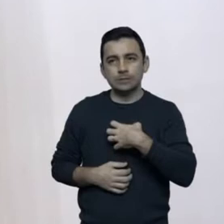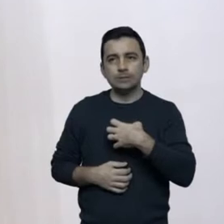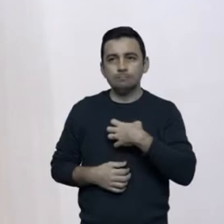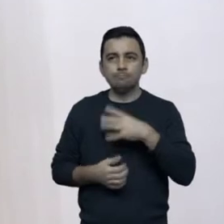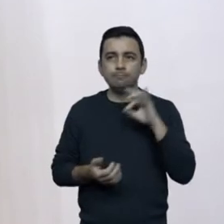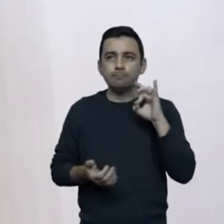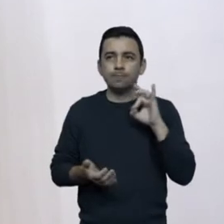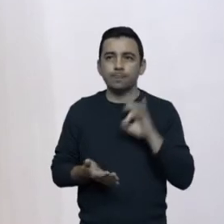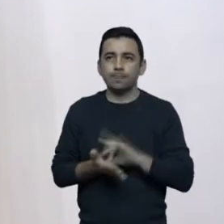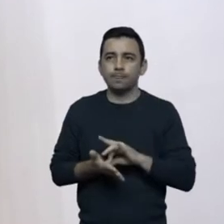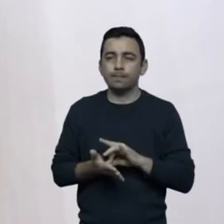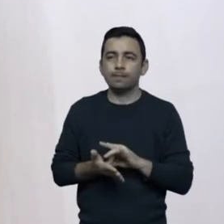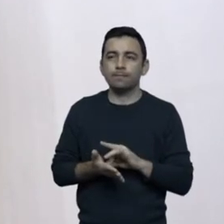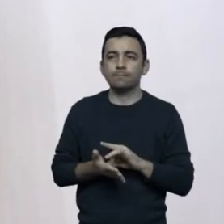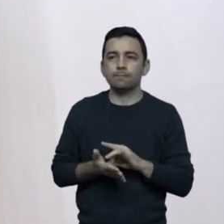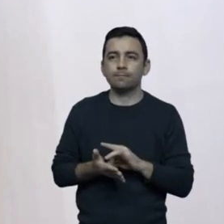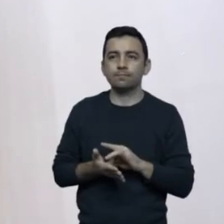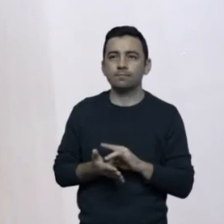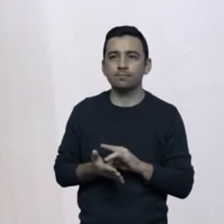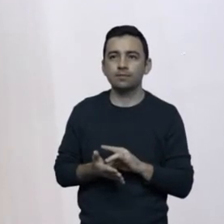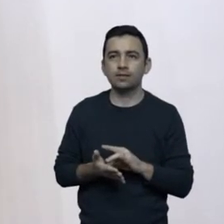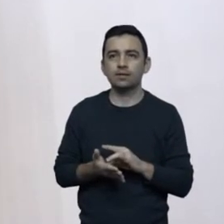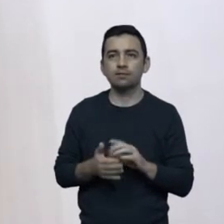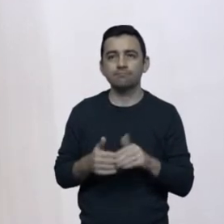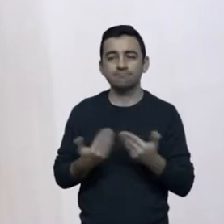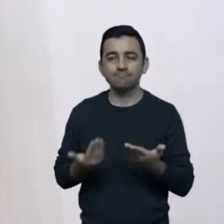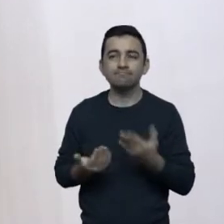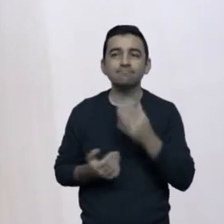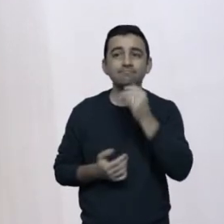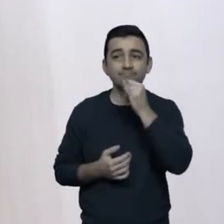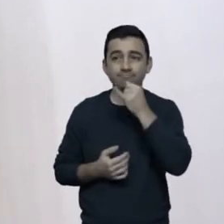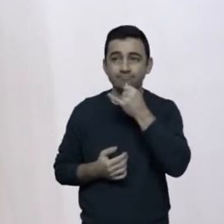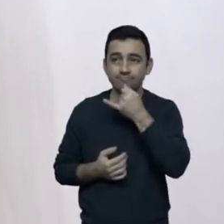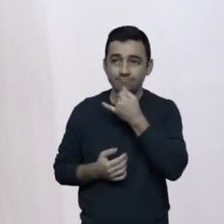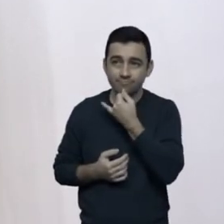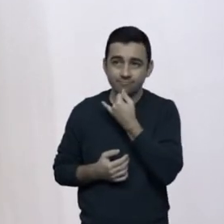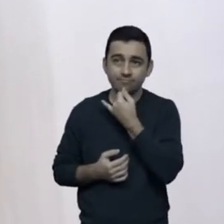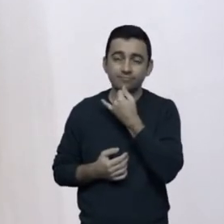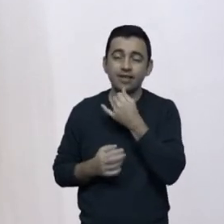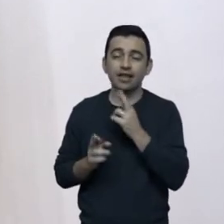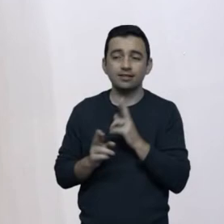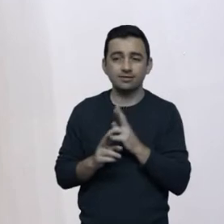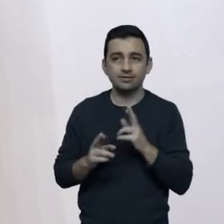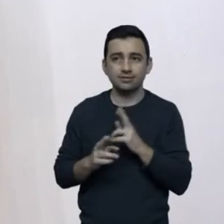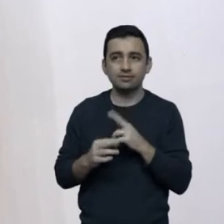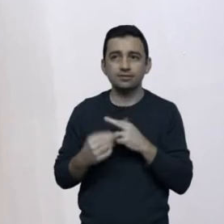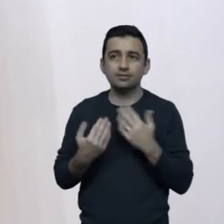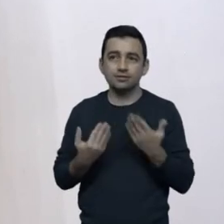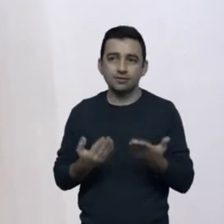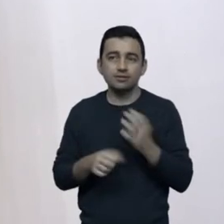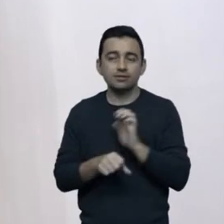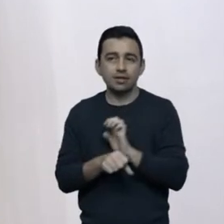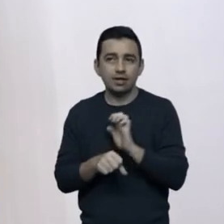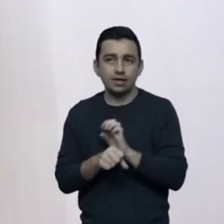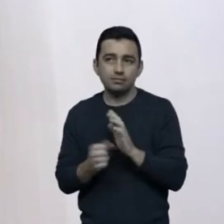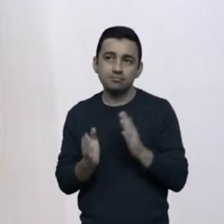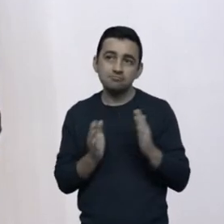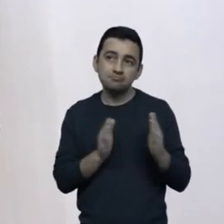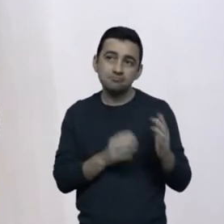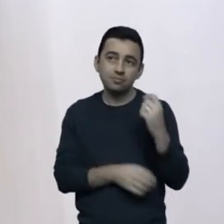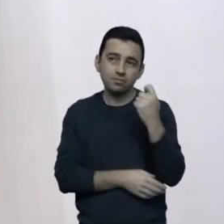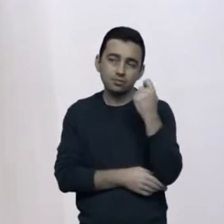uma certa, digamos assim, decepção com relação a isso, vendo que nossos estados vizinhos, tanto o Rio Grande do Sul como o Paraná, estão